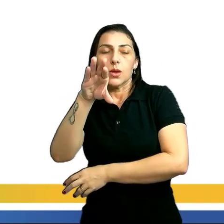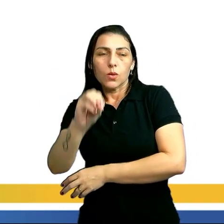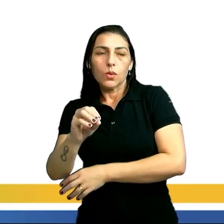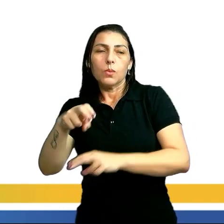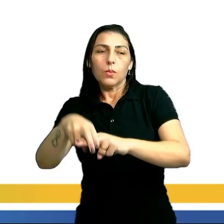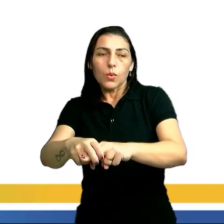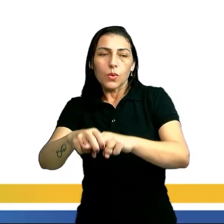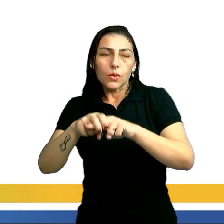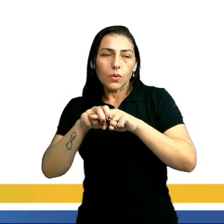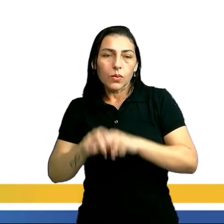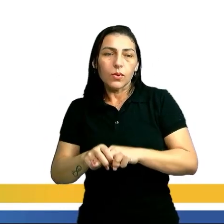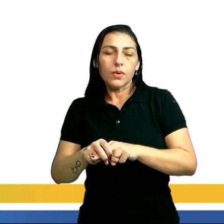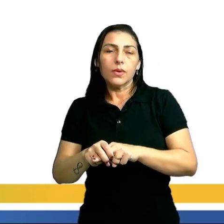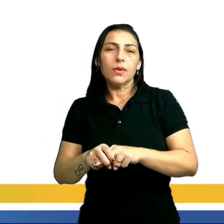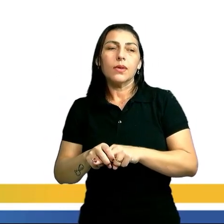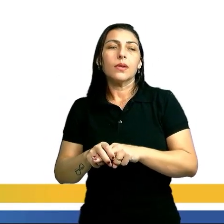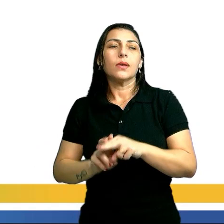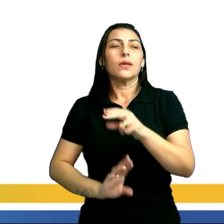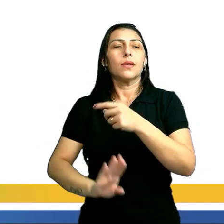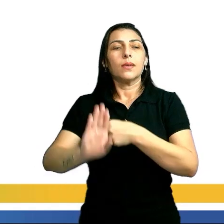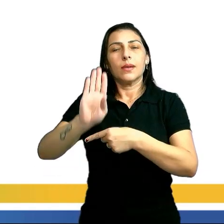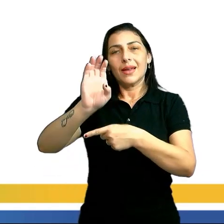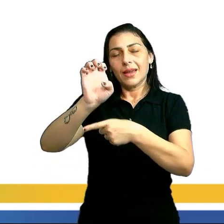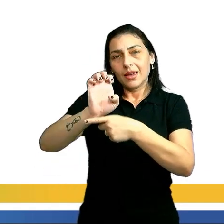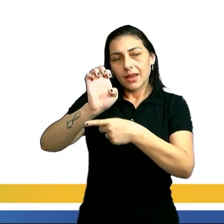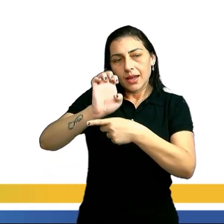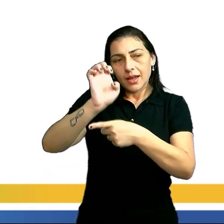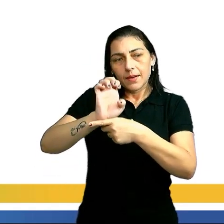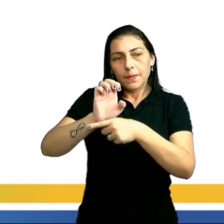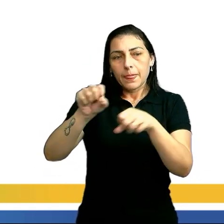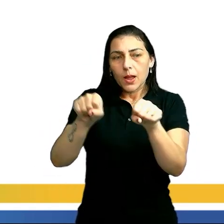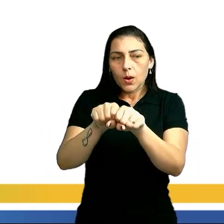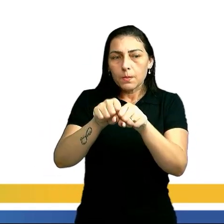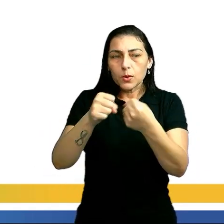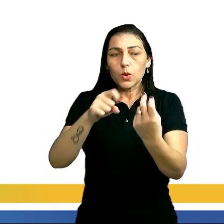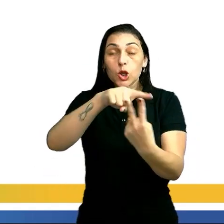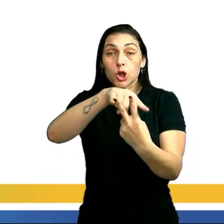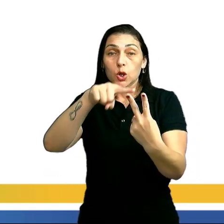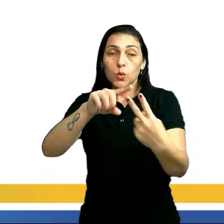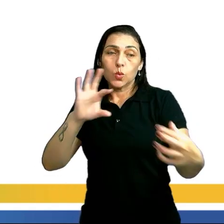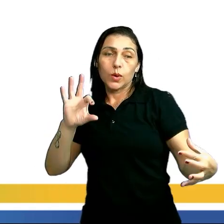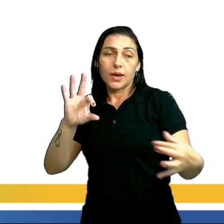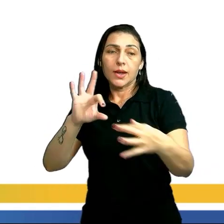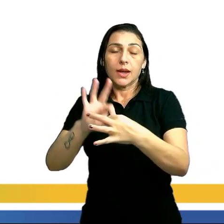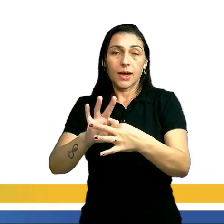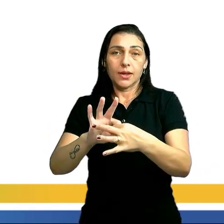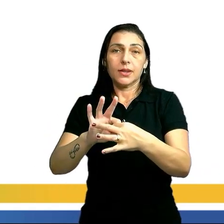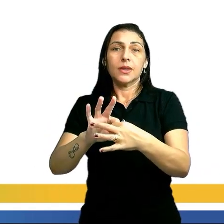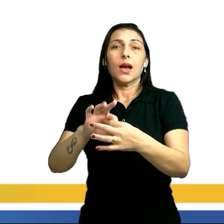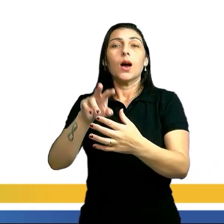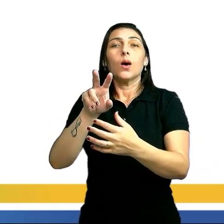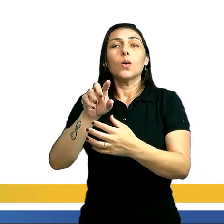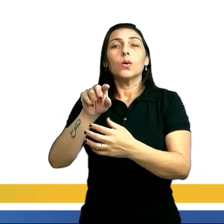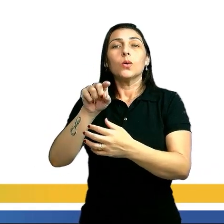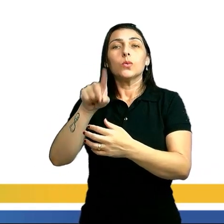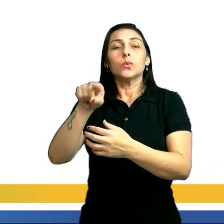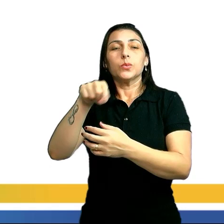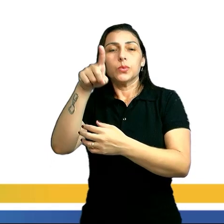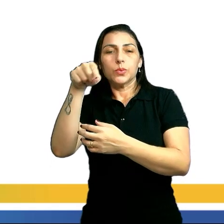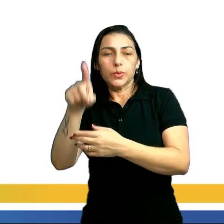que nós ficamos apenas com a alternativa correta, que é a alternativa E. O que está acontecendo, pessoal? Está